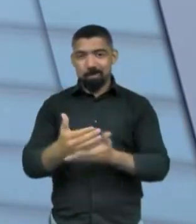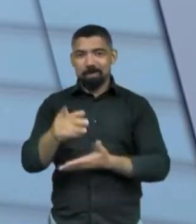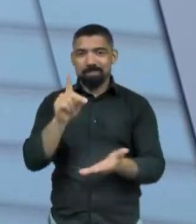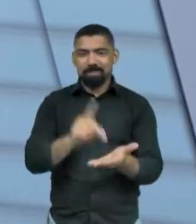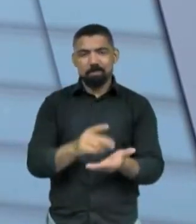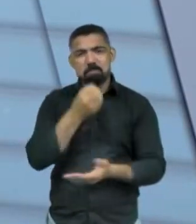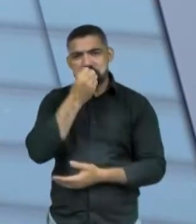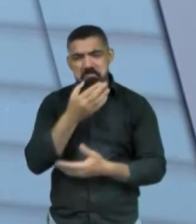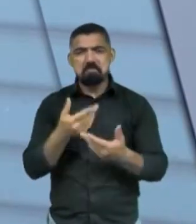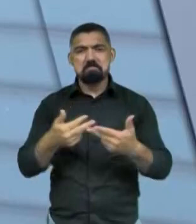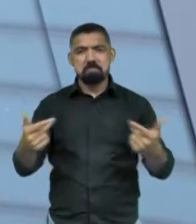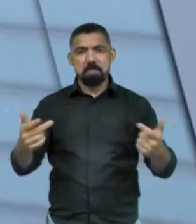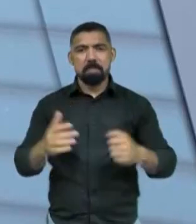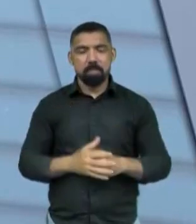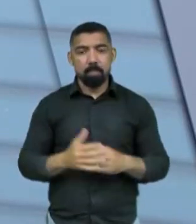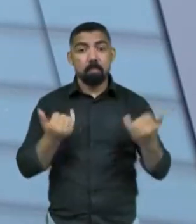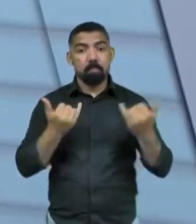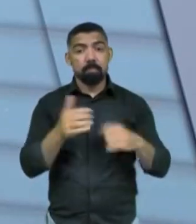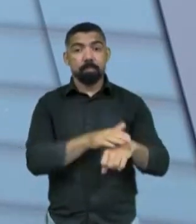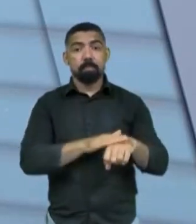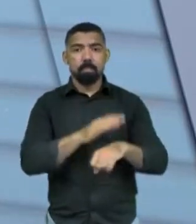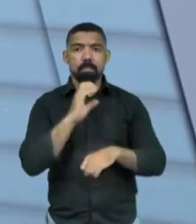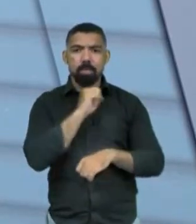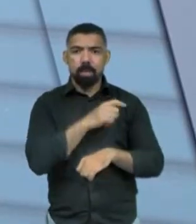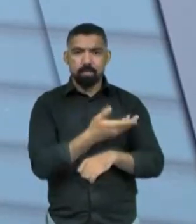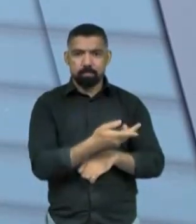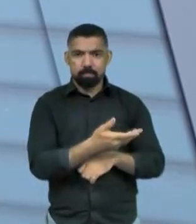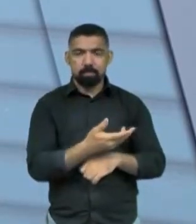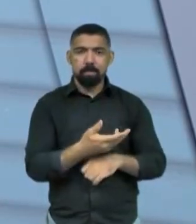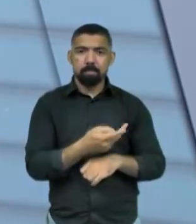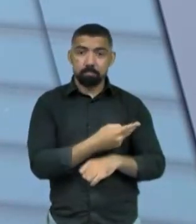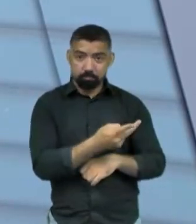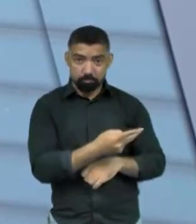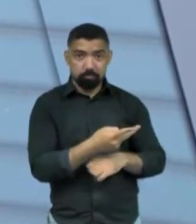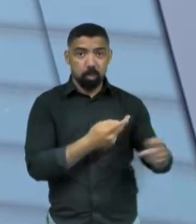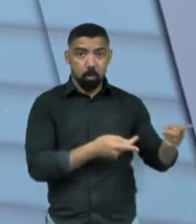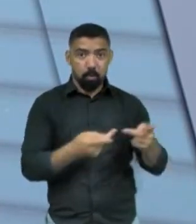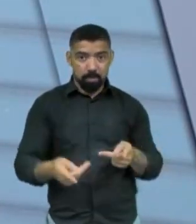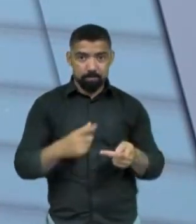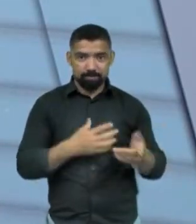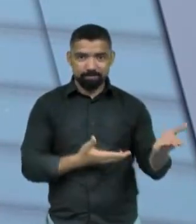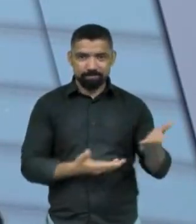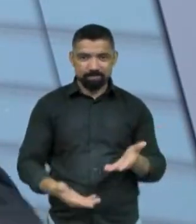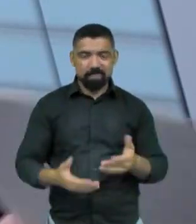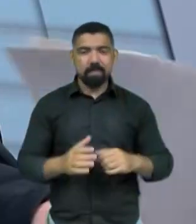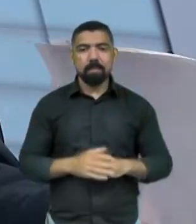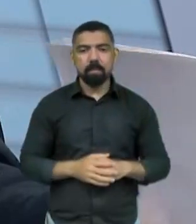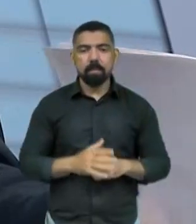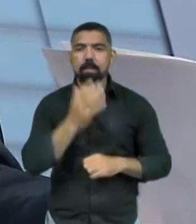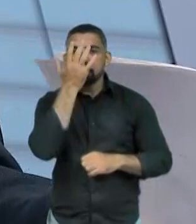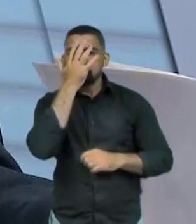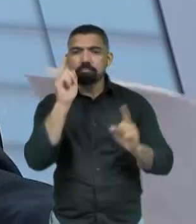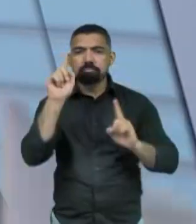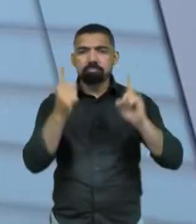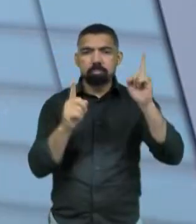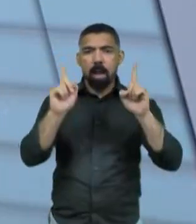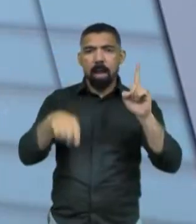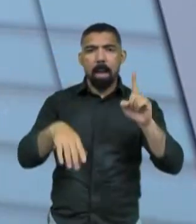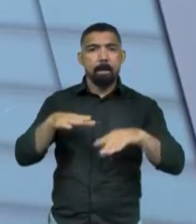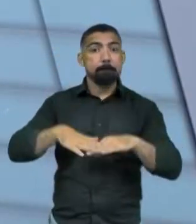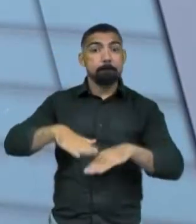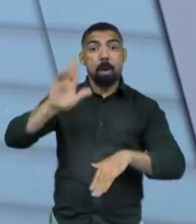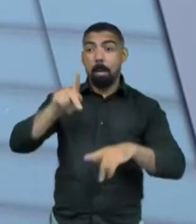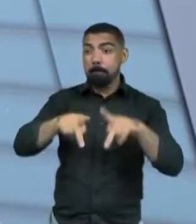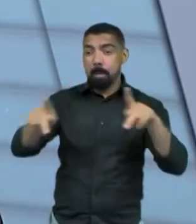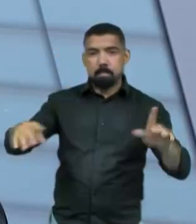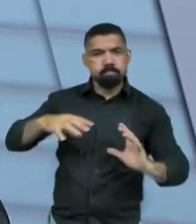coisa boa uma informação. Eu vou até conversar rapidamente aqui com meus convidados, porque o carnaval não é só a maior festa popular, né?